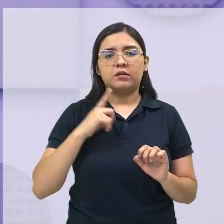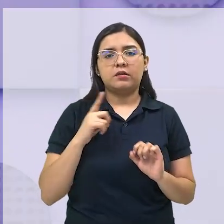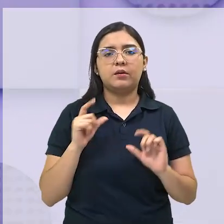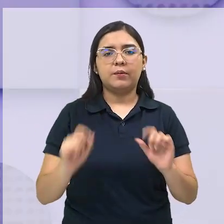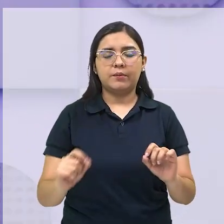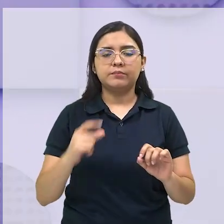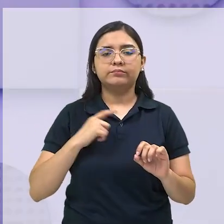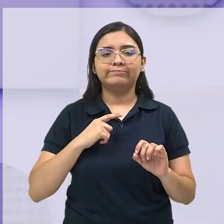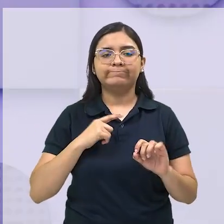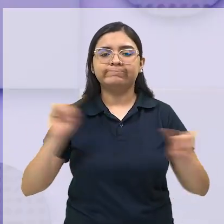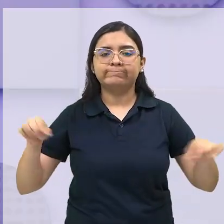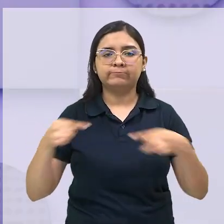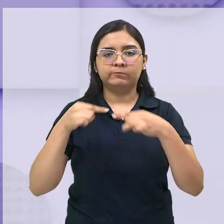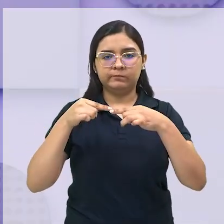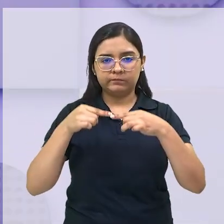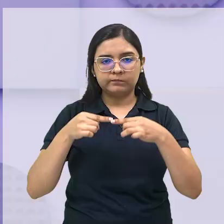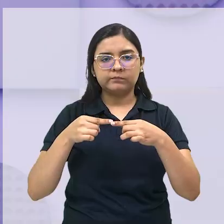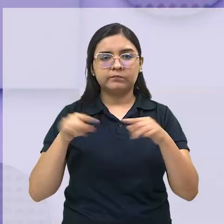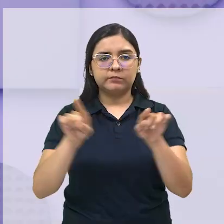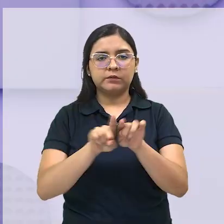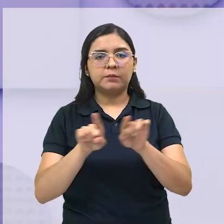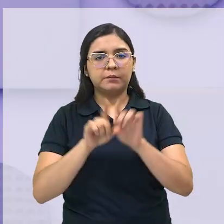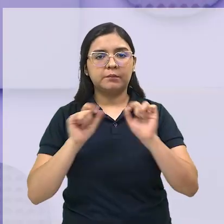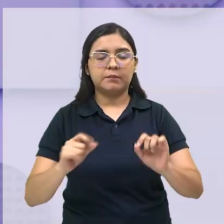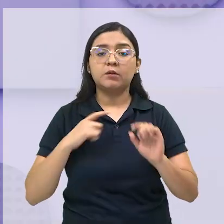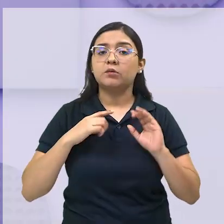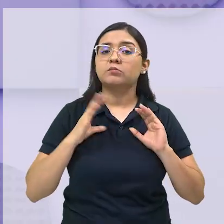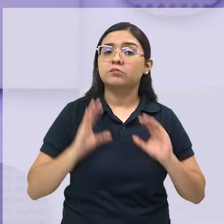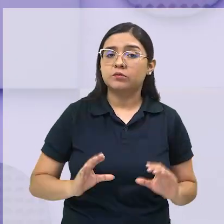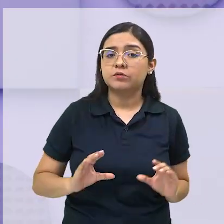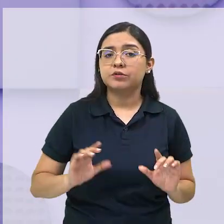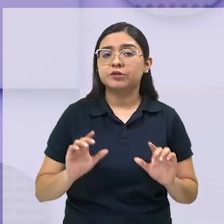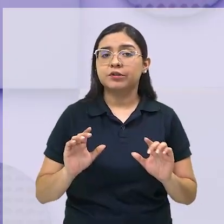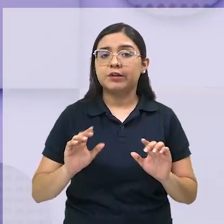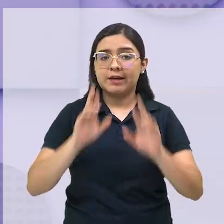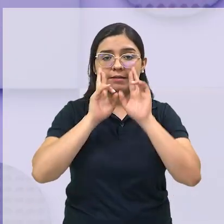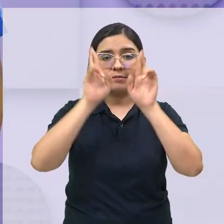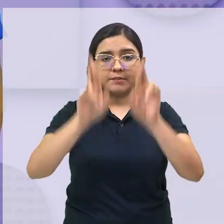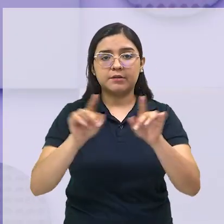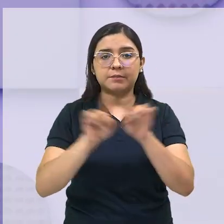diálogo com essa realidade e, ao mesmo tempo, uma postura de respeito e ética.